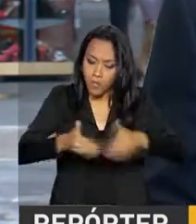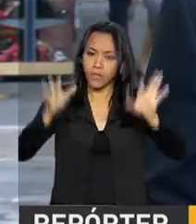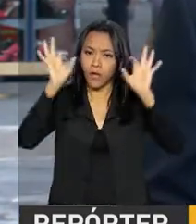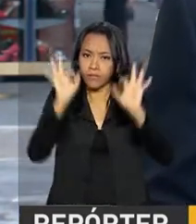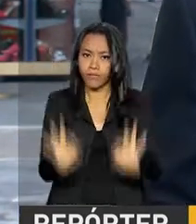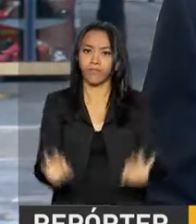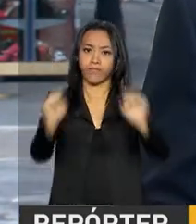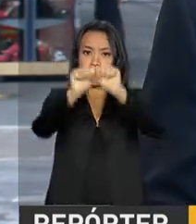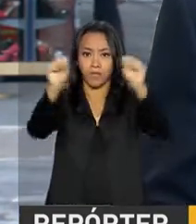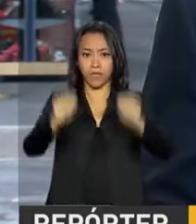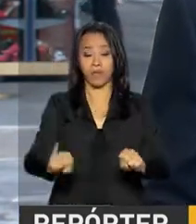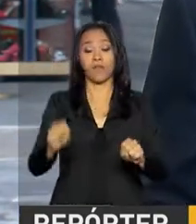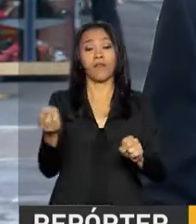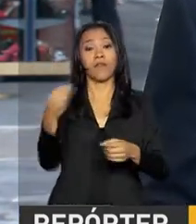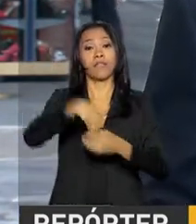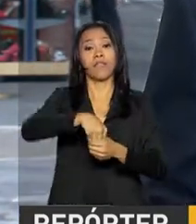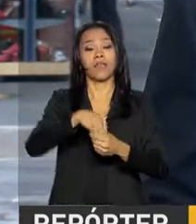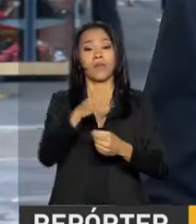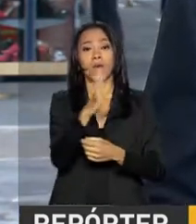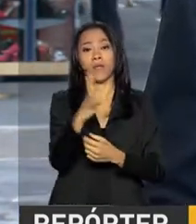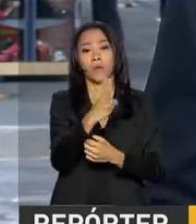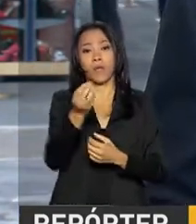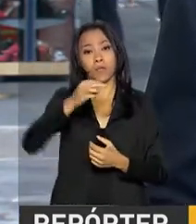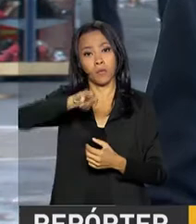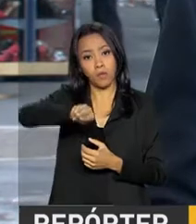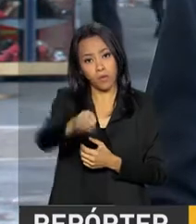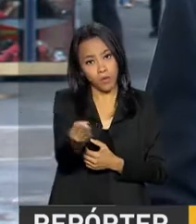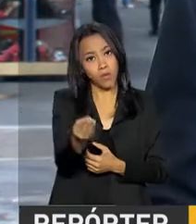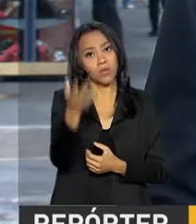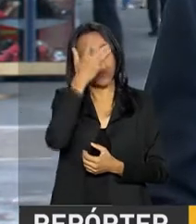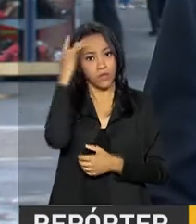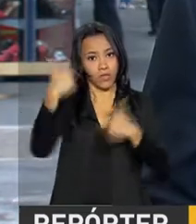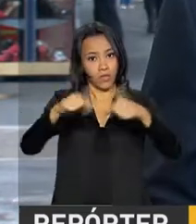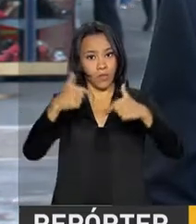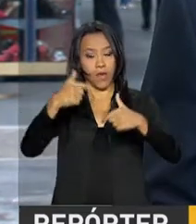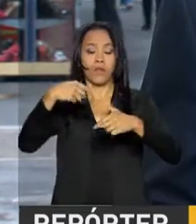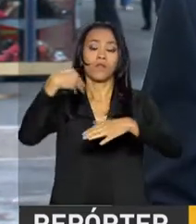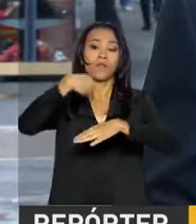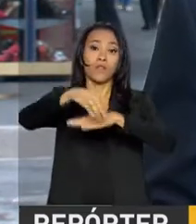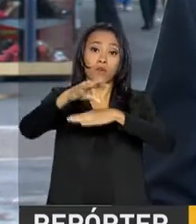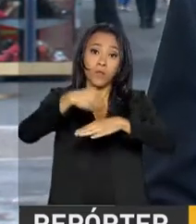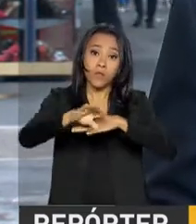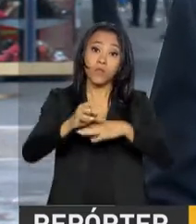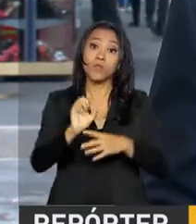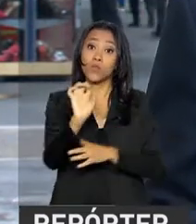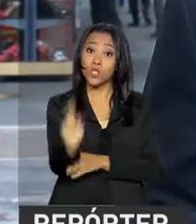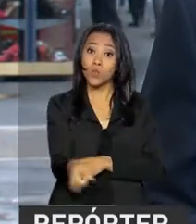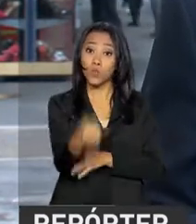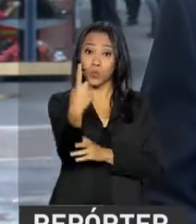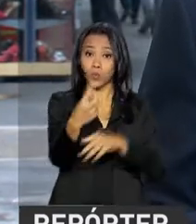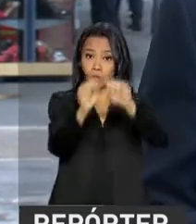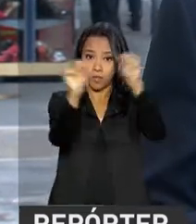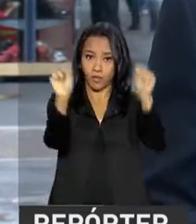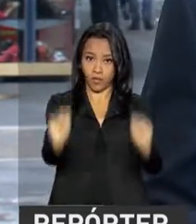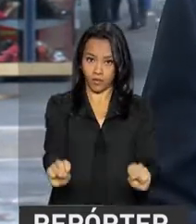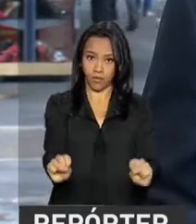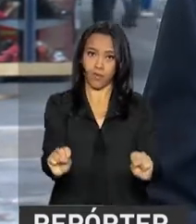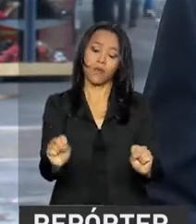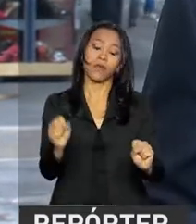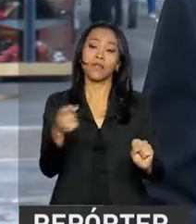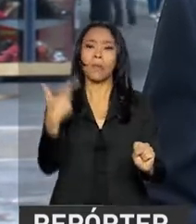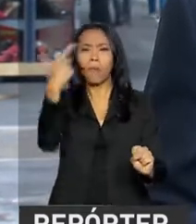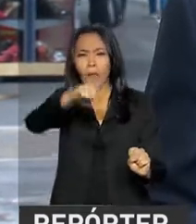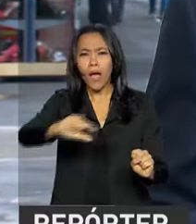44 milhões de trabalhadores dos setores públicos e privados em um único banco de dados para as demais empresas